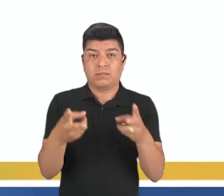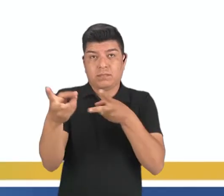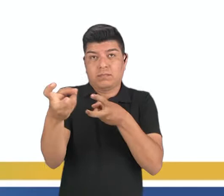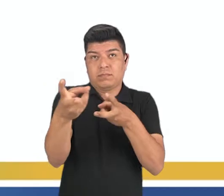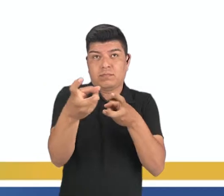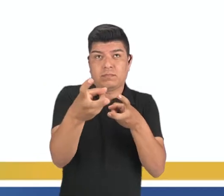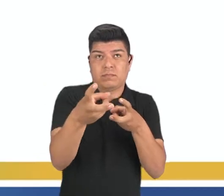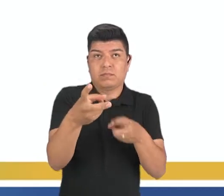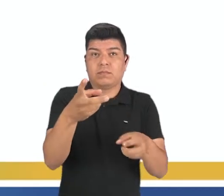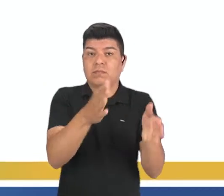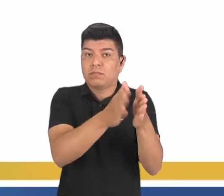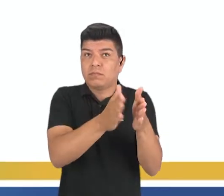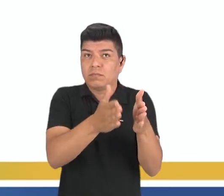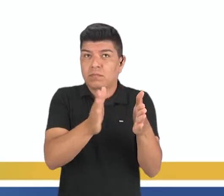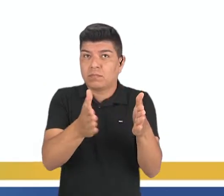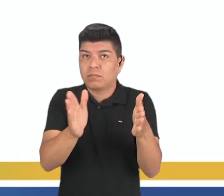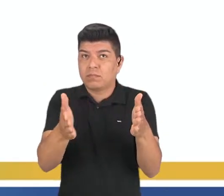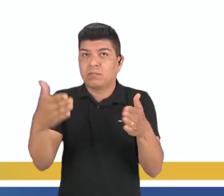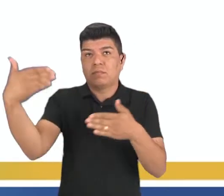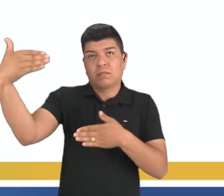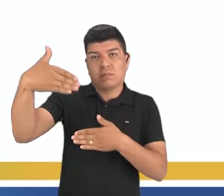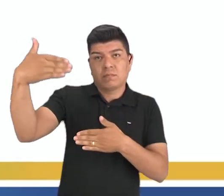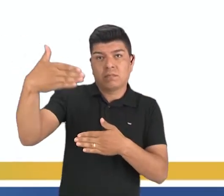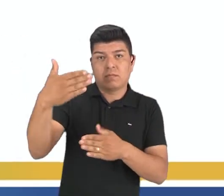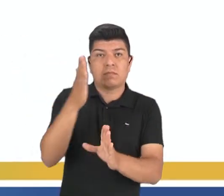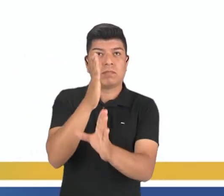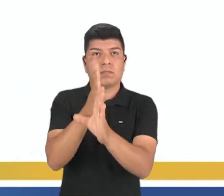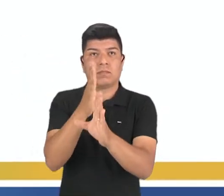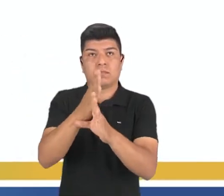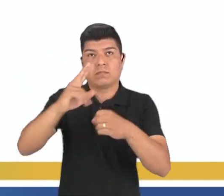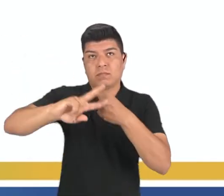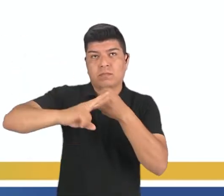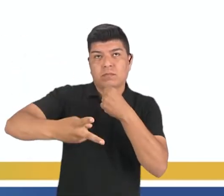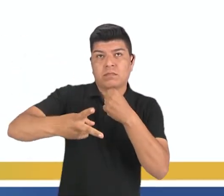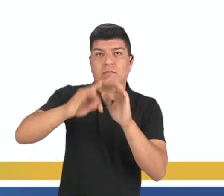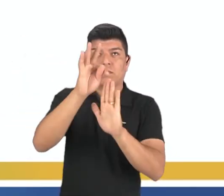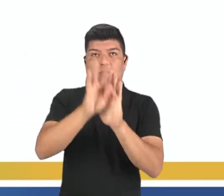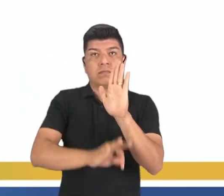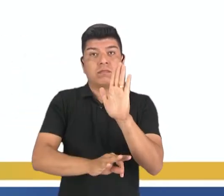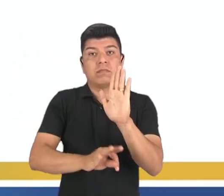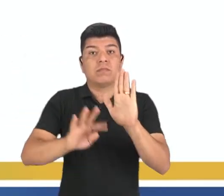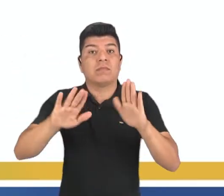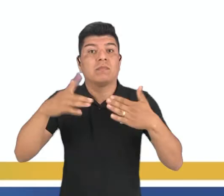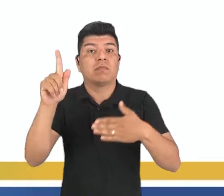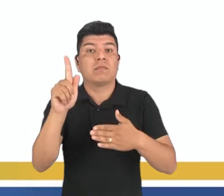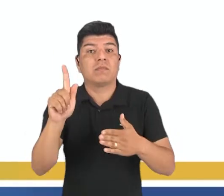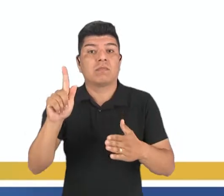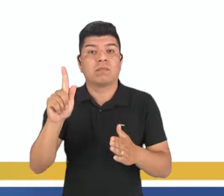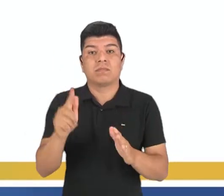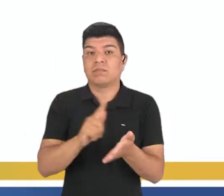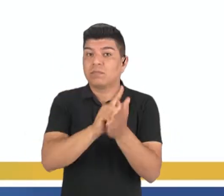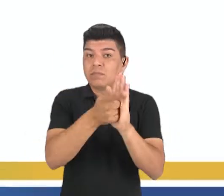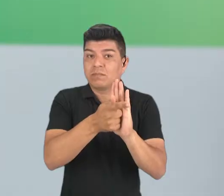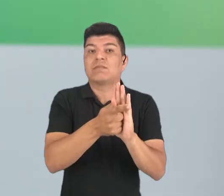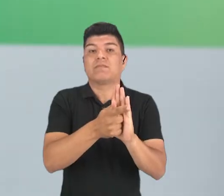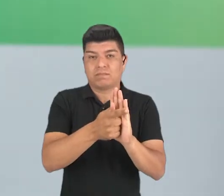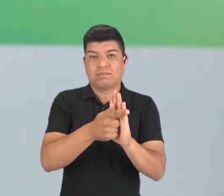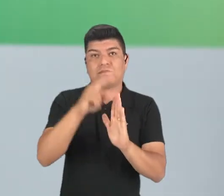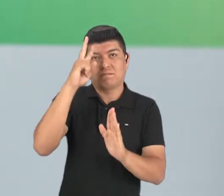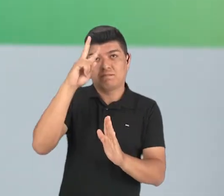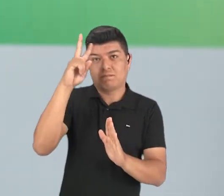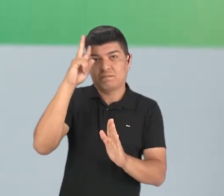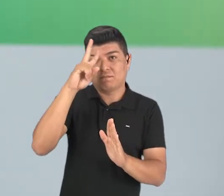identificação do tempo e sequência de causa e consequência. Imagina aí qual é o gênero? Memórias literárias, isso